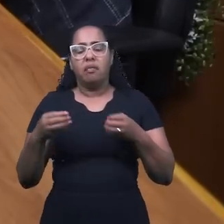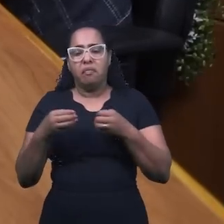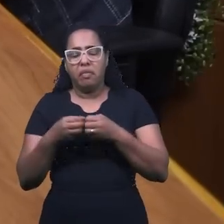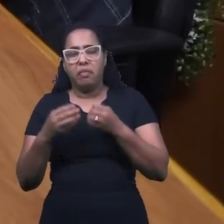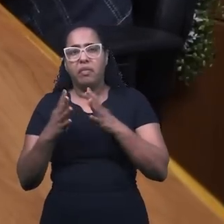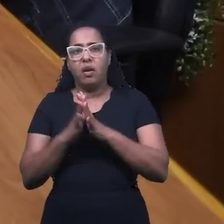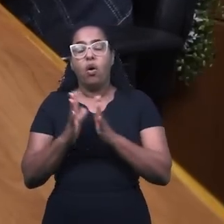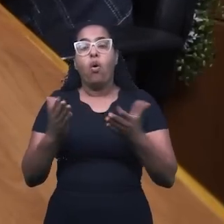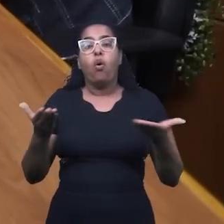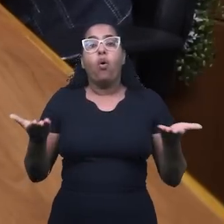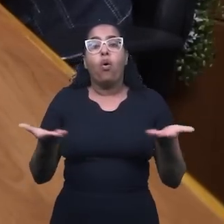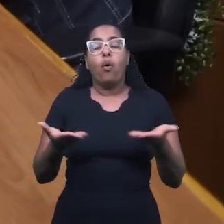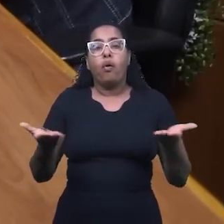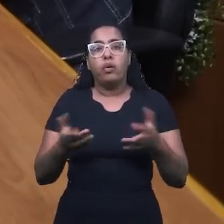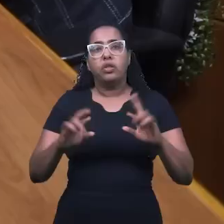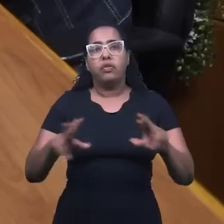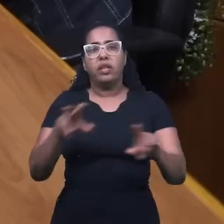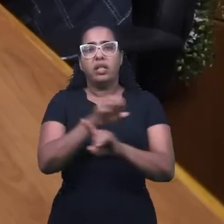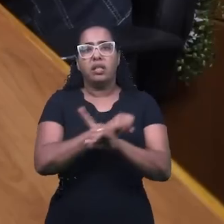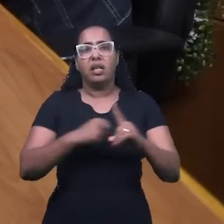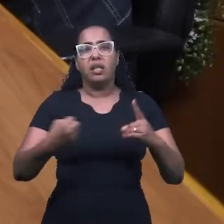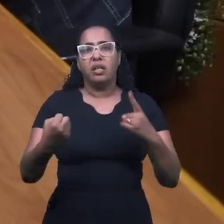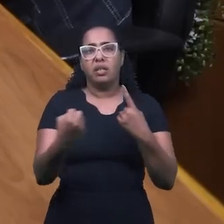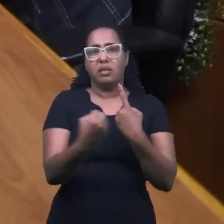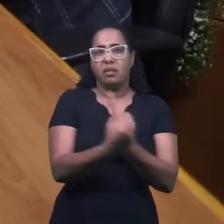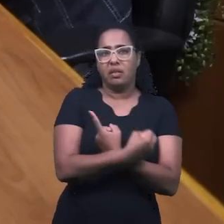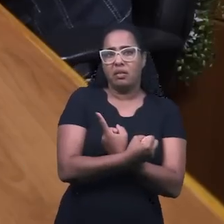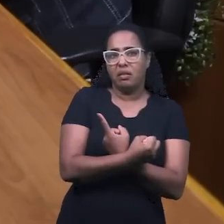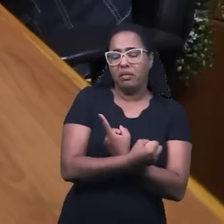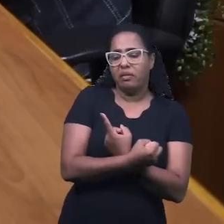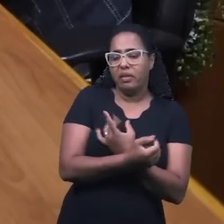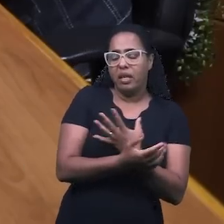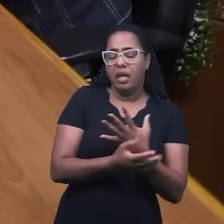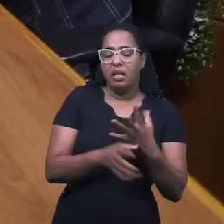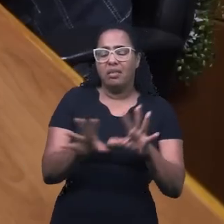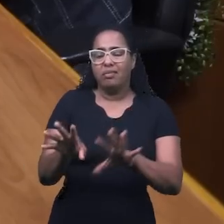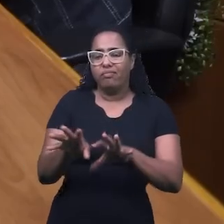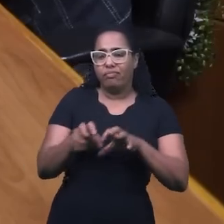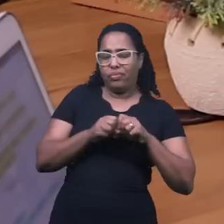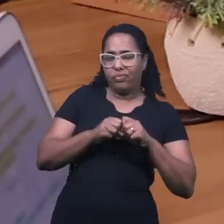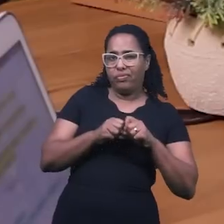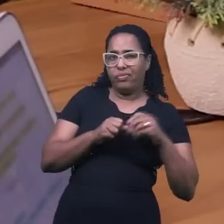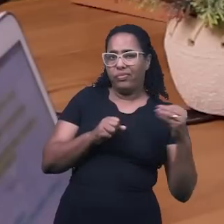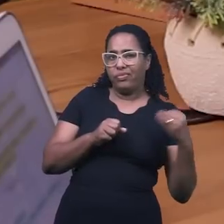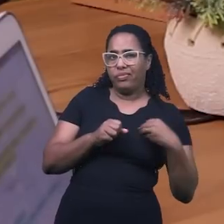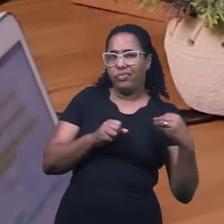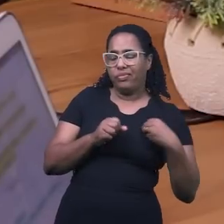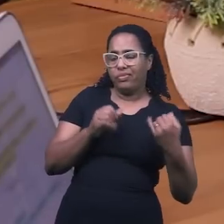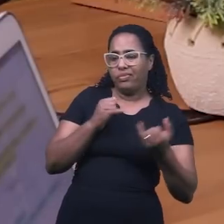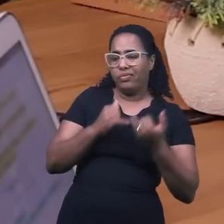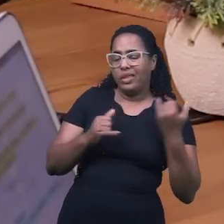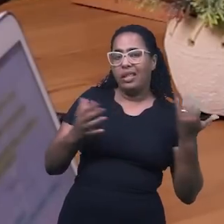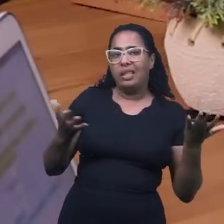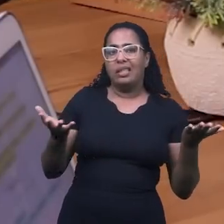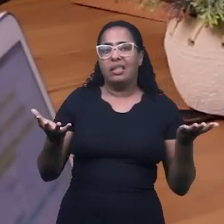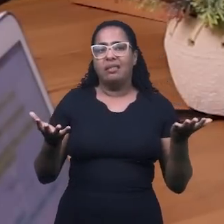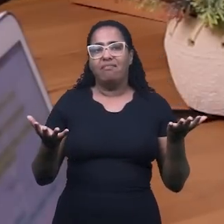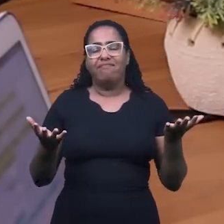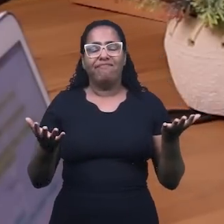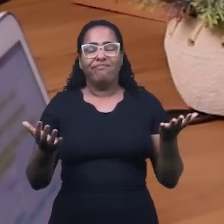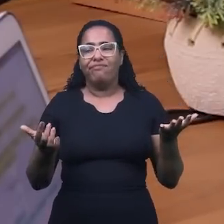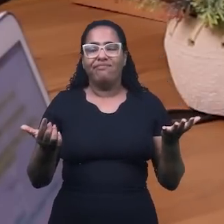estavam mais perto da palavra. Hoje não, hoje a sociedade assimilou o pecado, né?